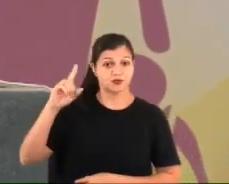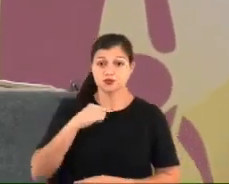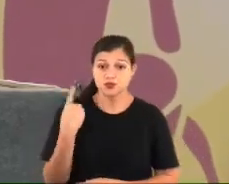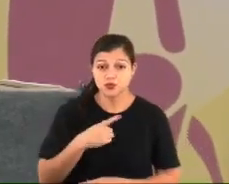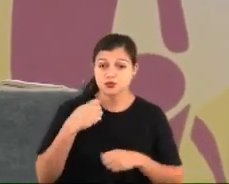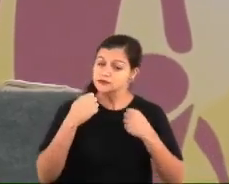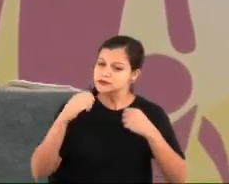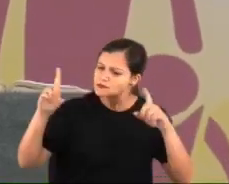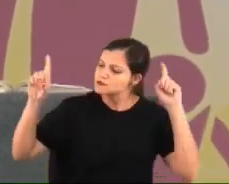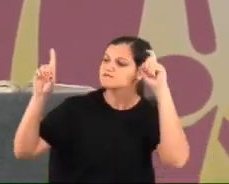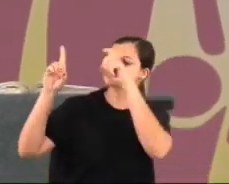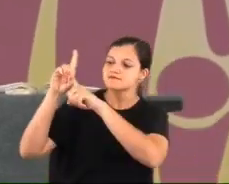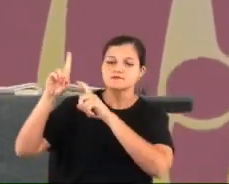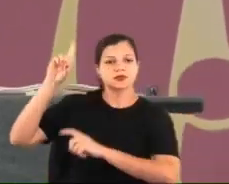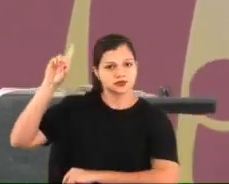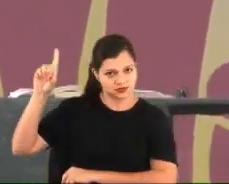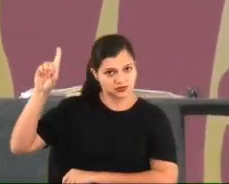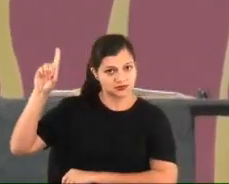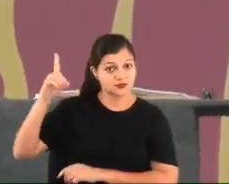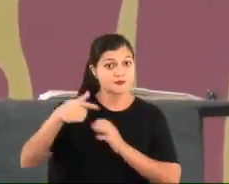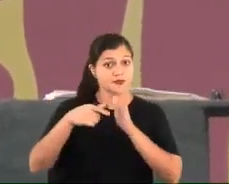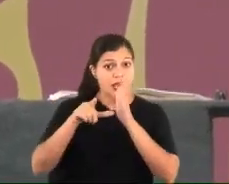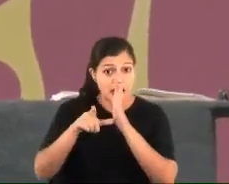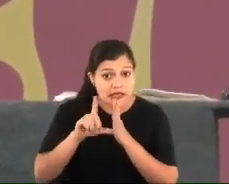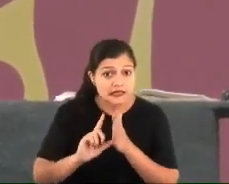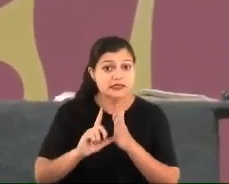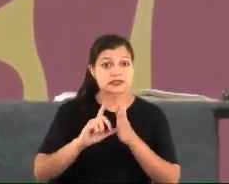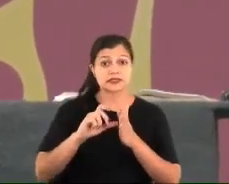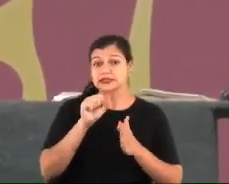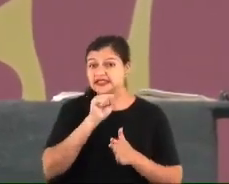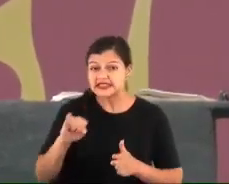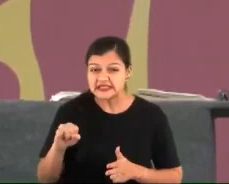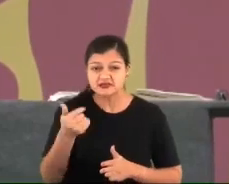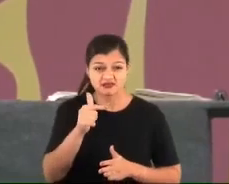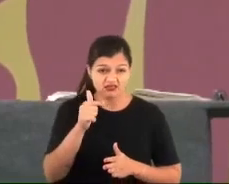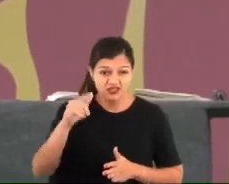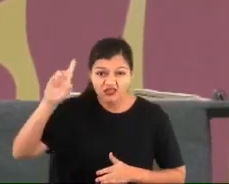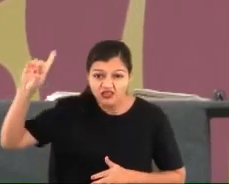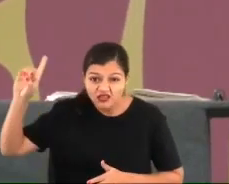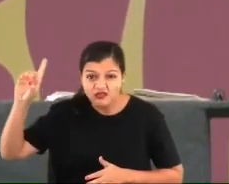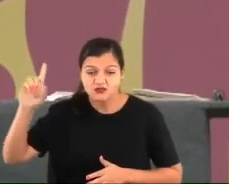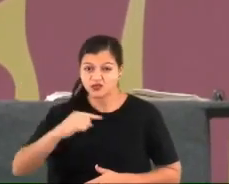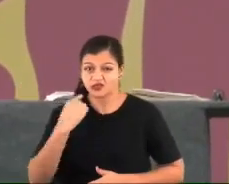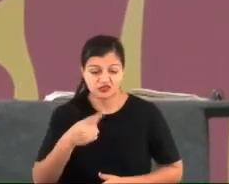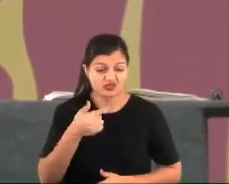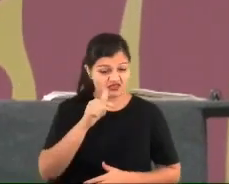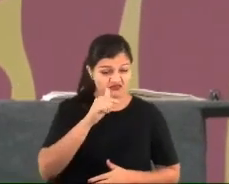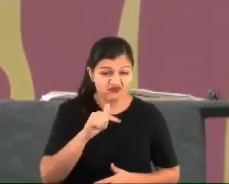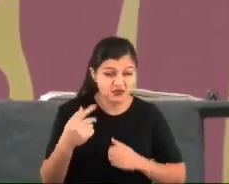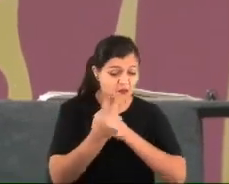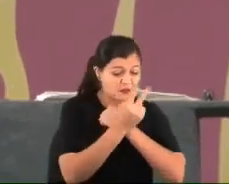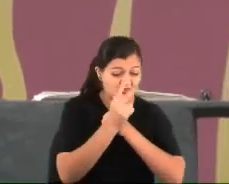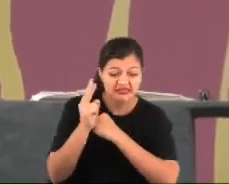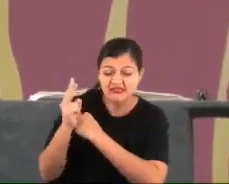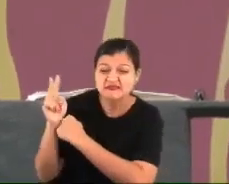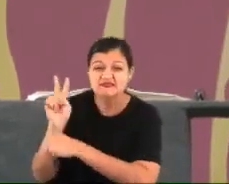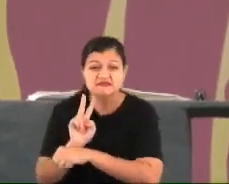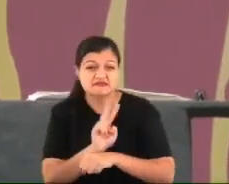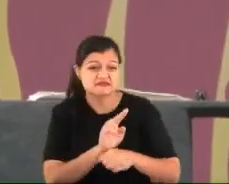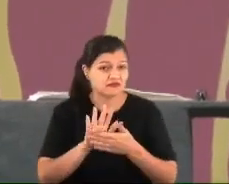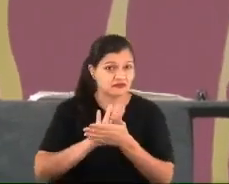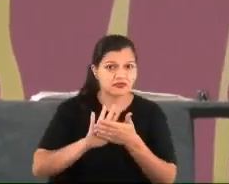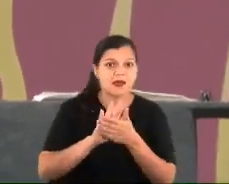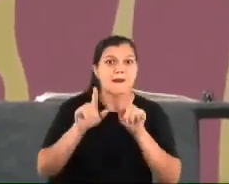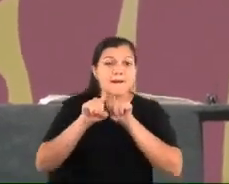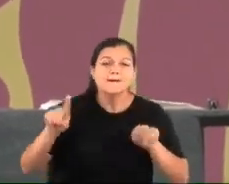dele. Antes, sem Deus, nós não tínhamos proteção nenhuma. E agora, com Deus,